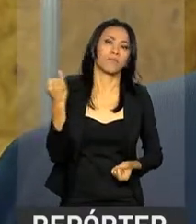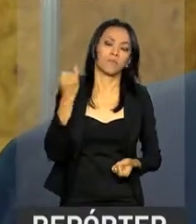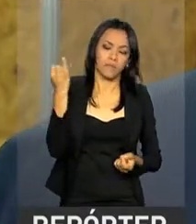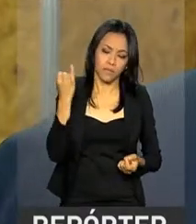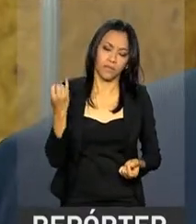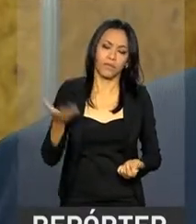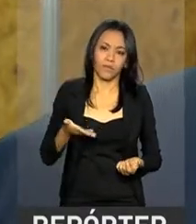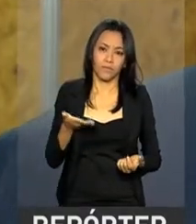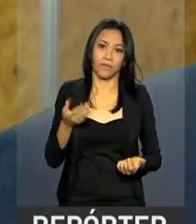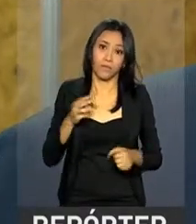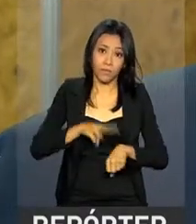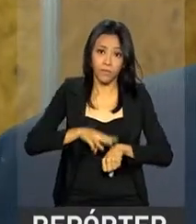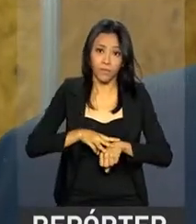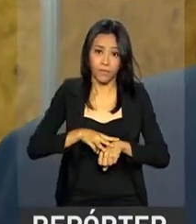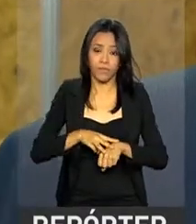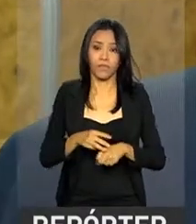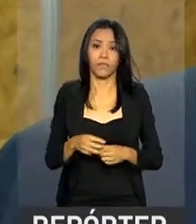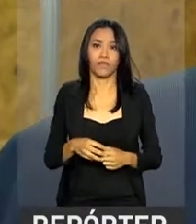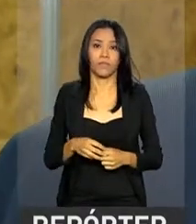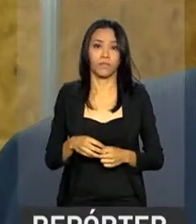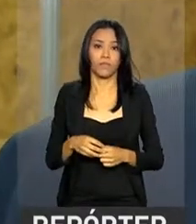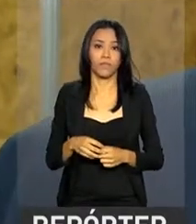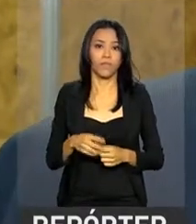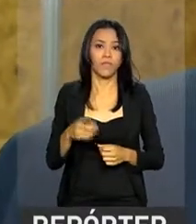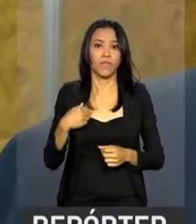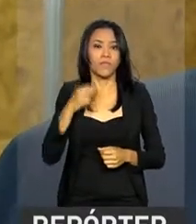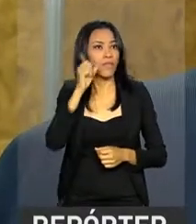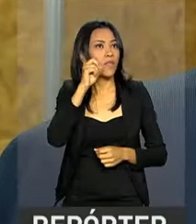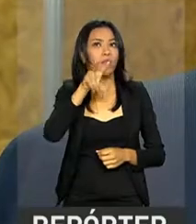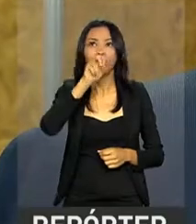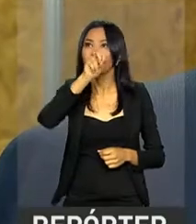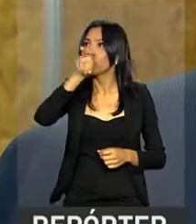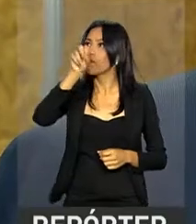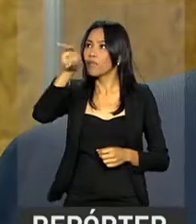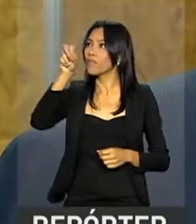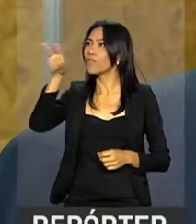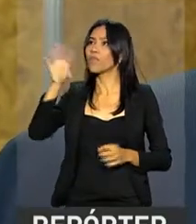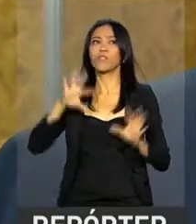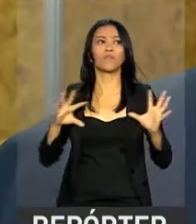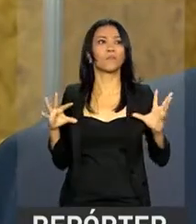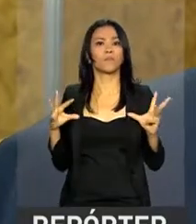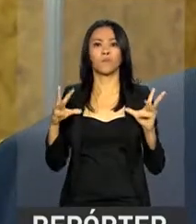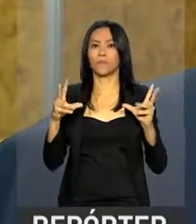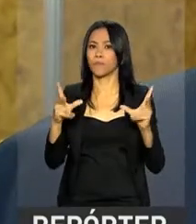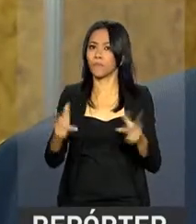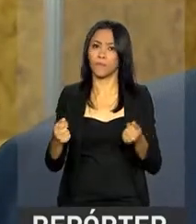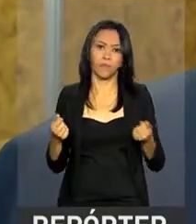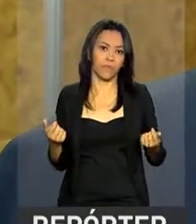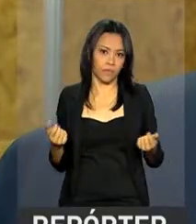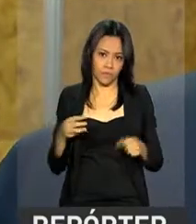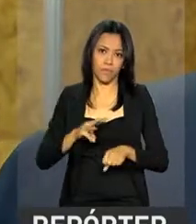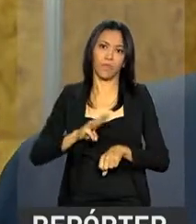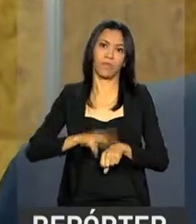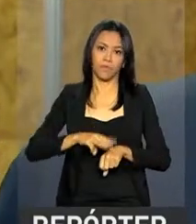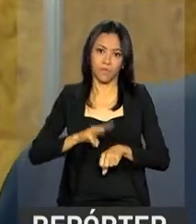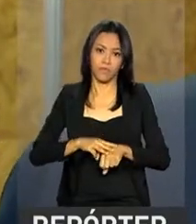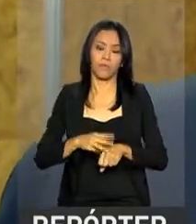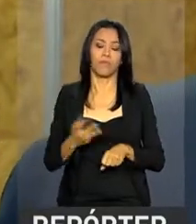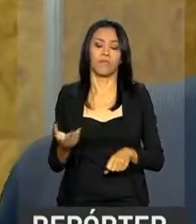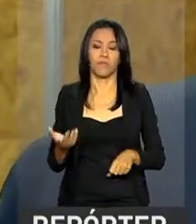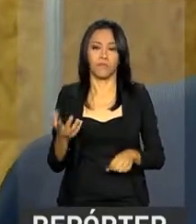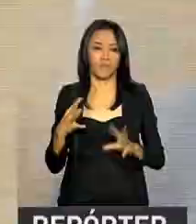A matemática, a frase está em tudo, é muito correta, ela está lá por trás de todos